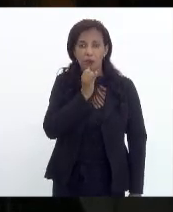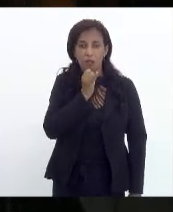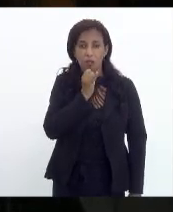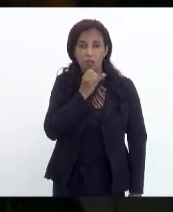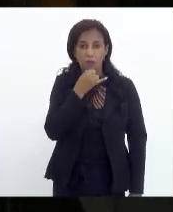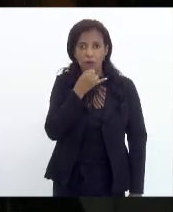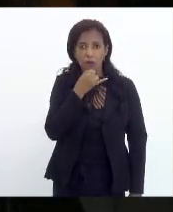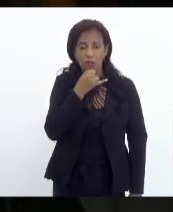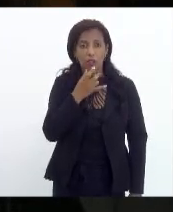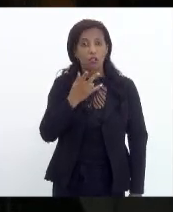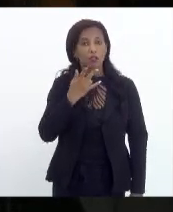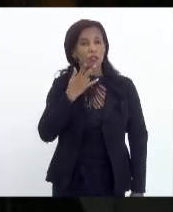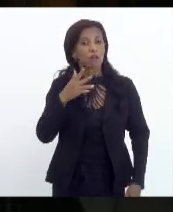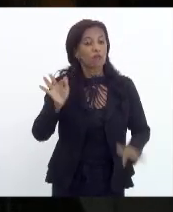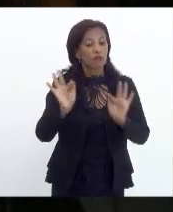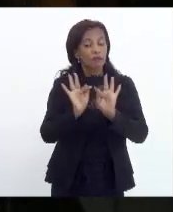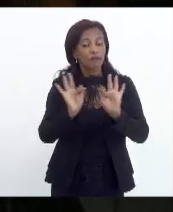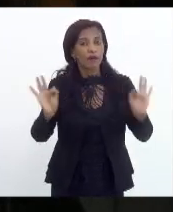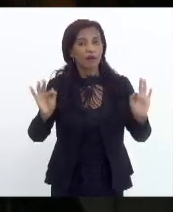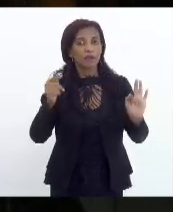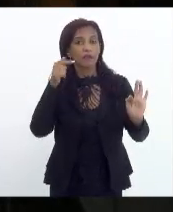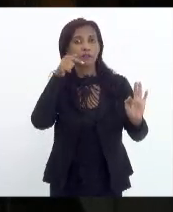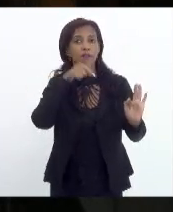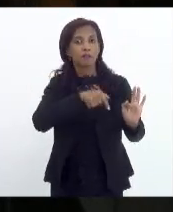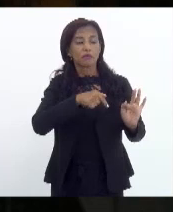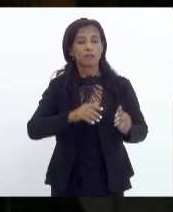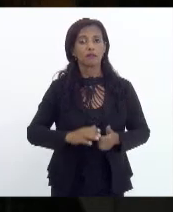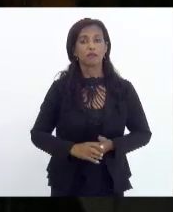que dizia o seguinte